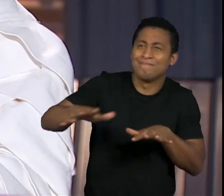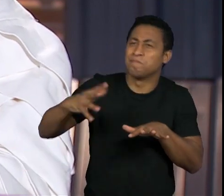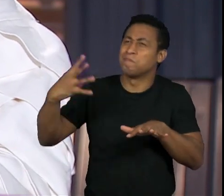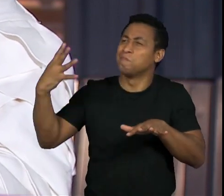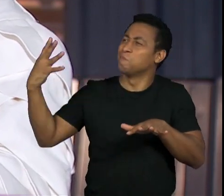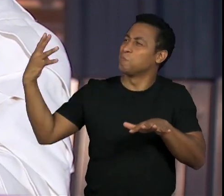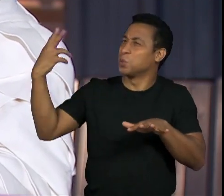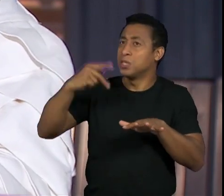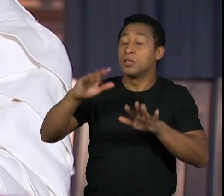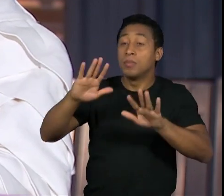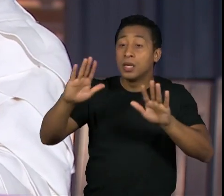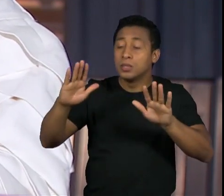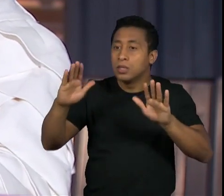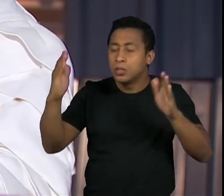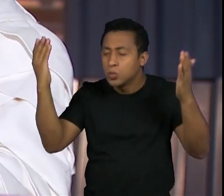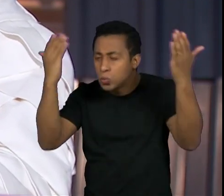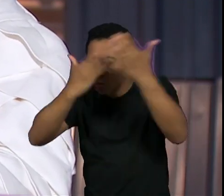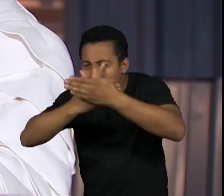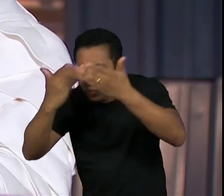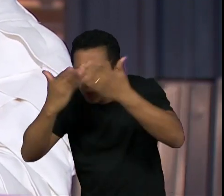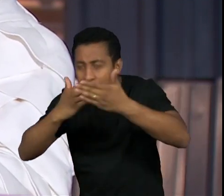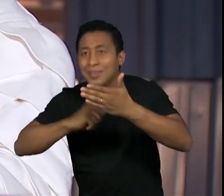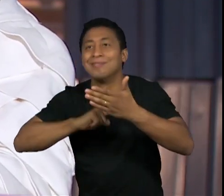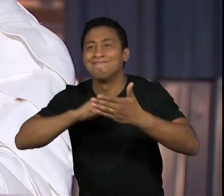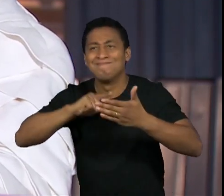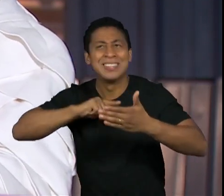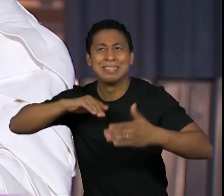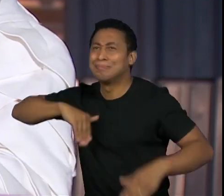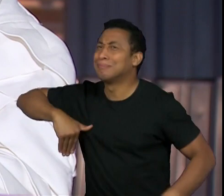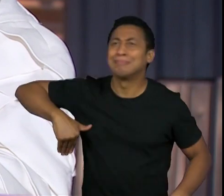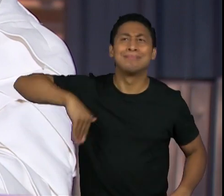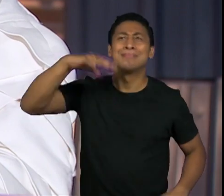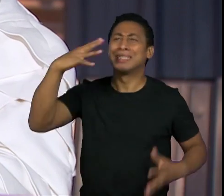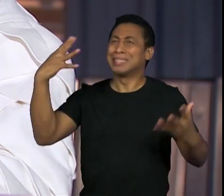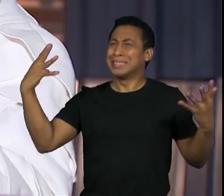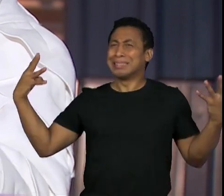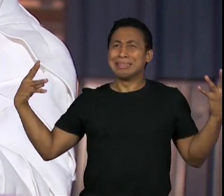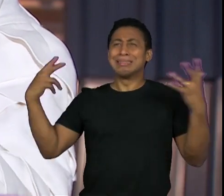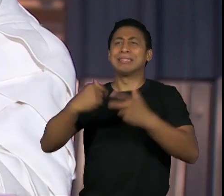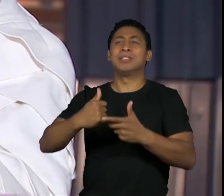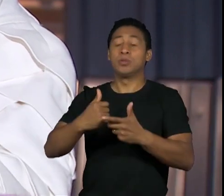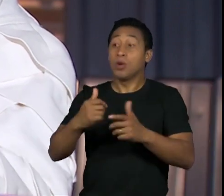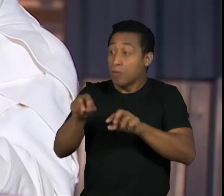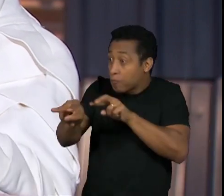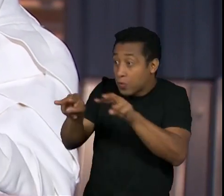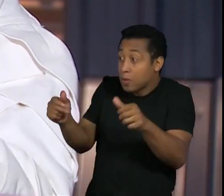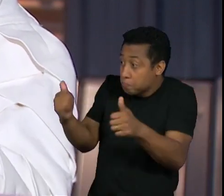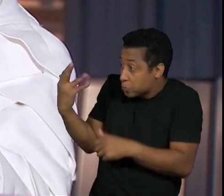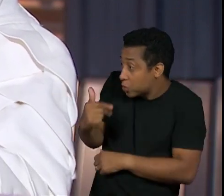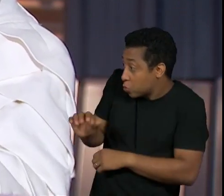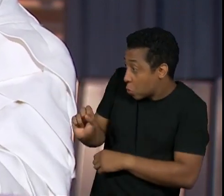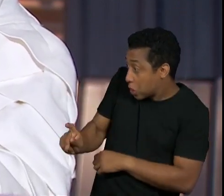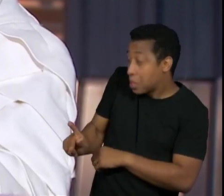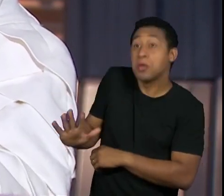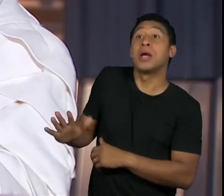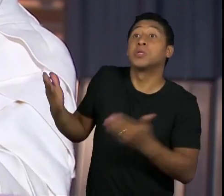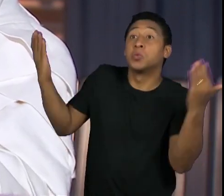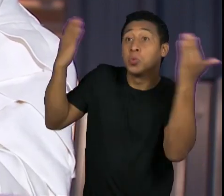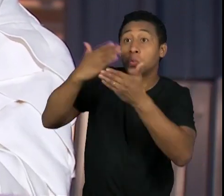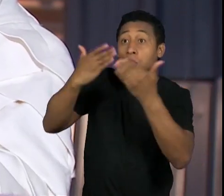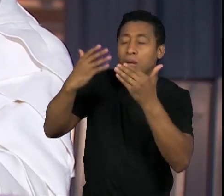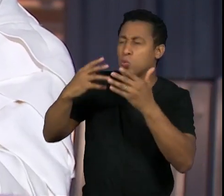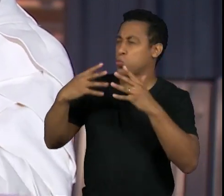gente não vê do que o que a gente vê, sabe? Se a gente consegue sintonizar principalmente o que a gente vibra todos os